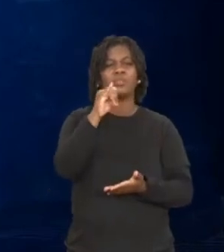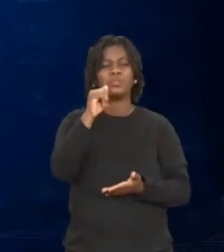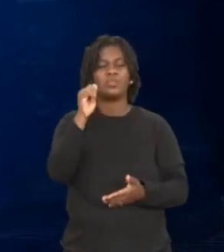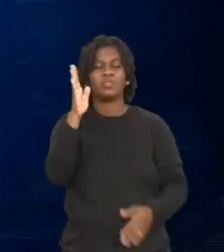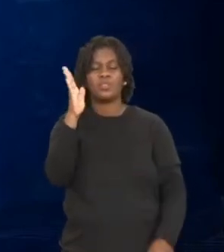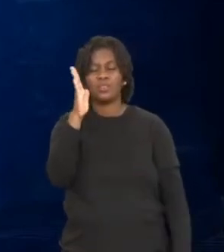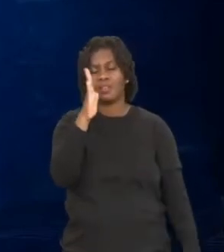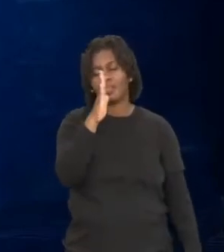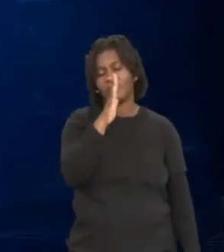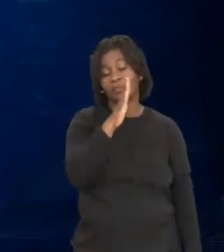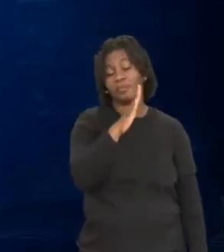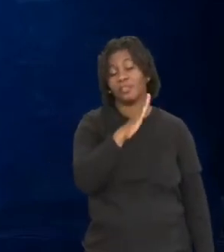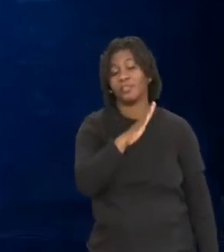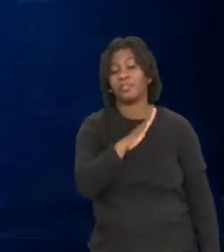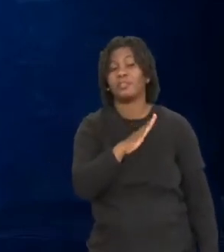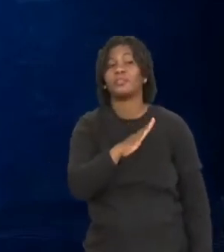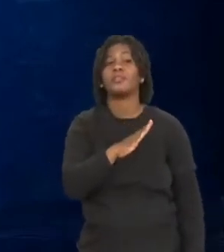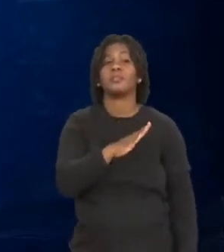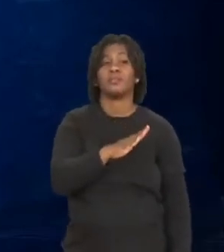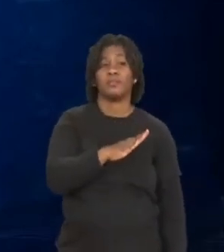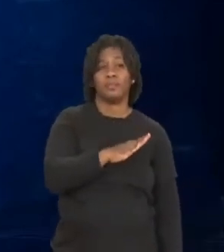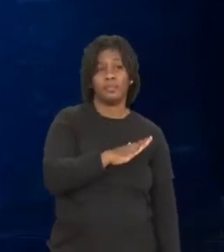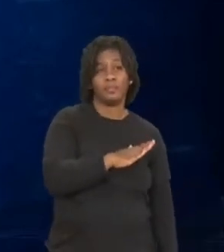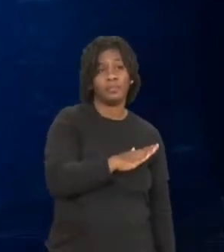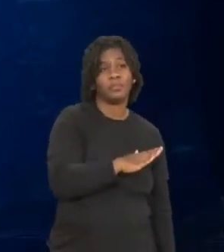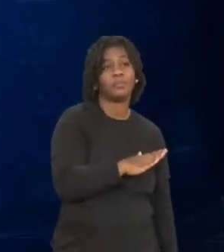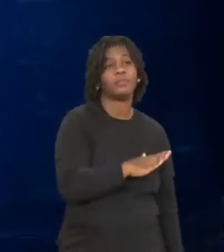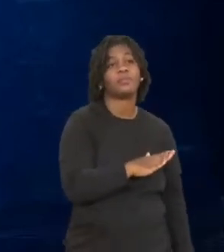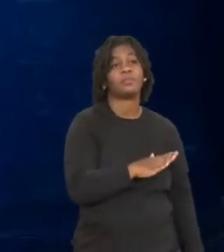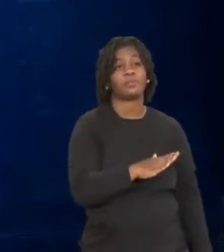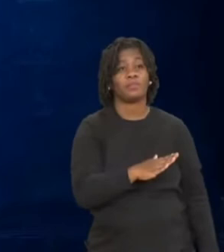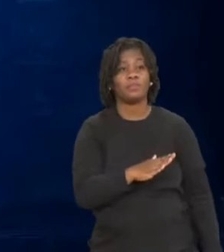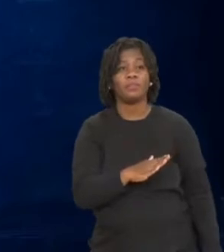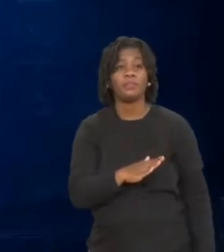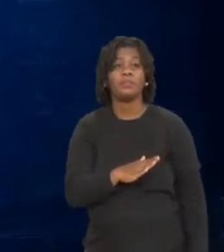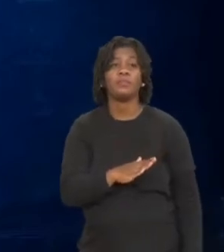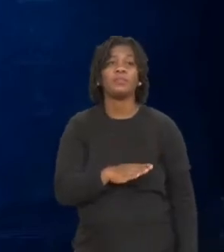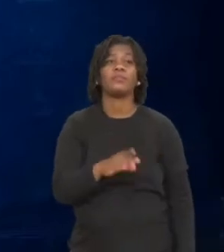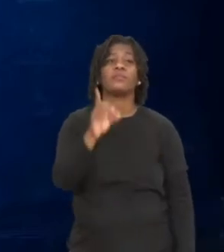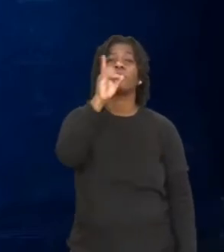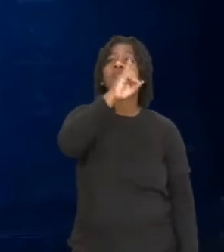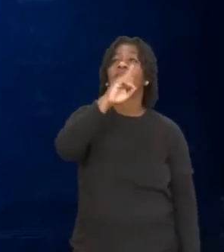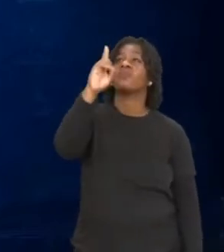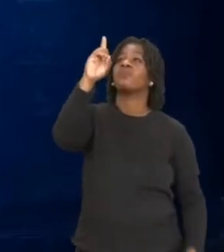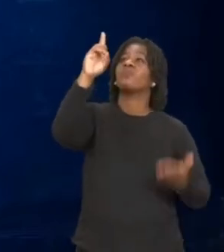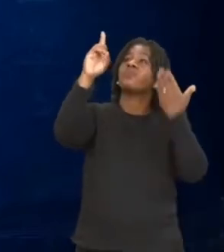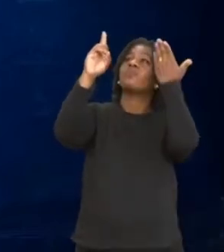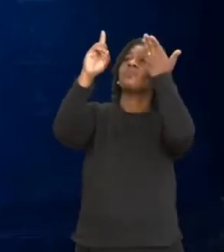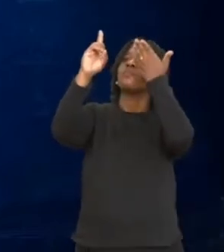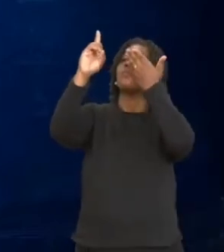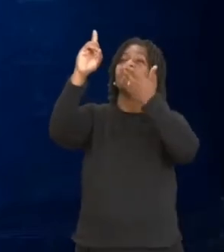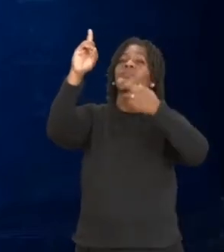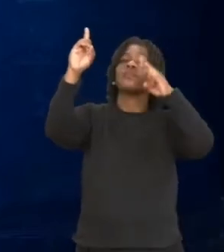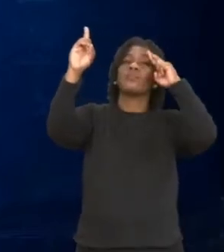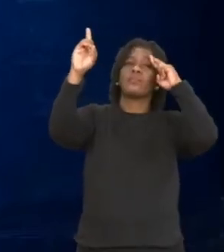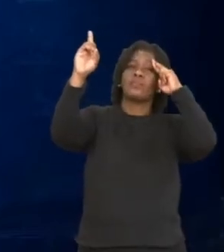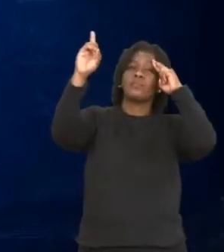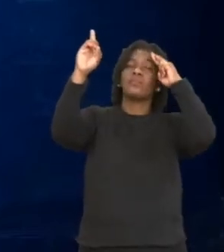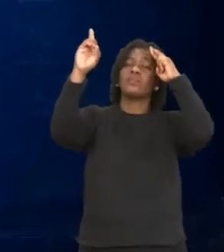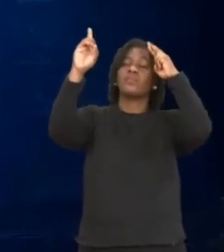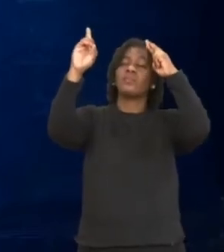nas provações. Se quiser, ergue os braços, ergue e cante. Tu és Senhor. Tu